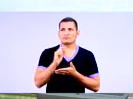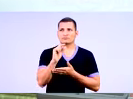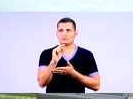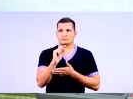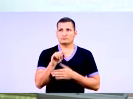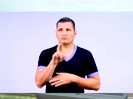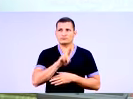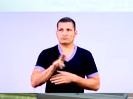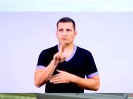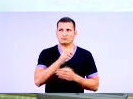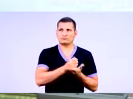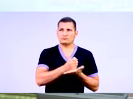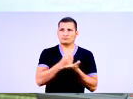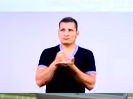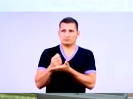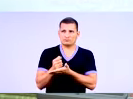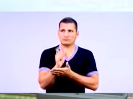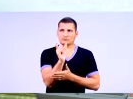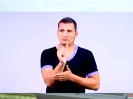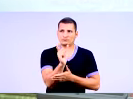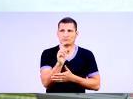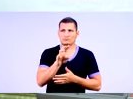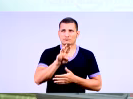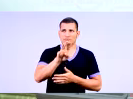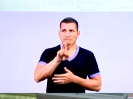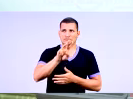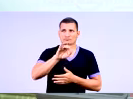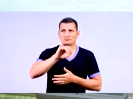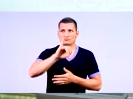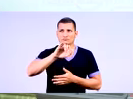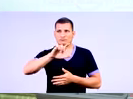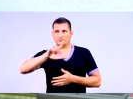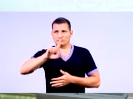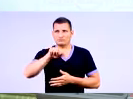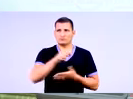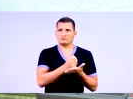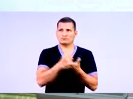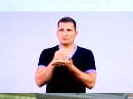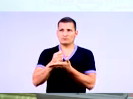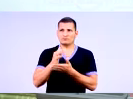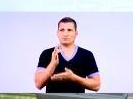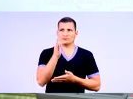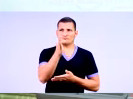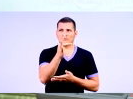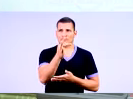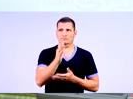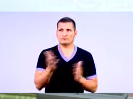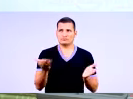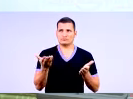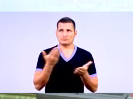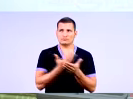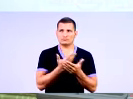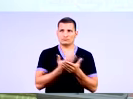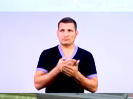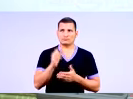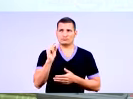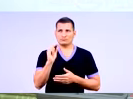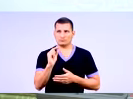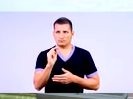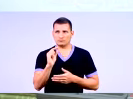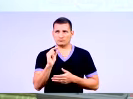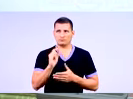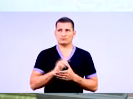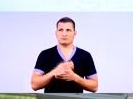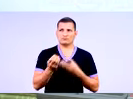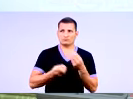uso do auxiliar will, que é o auxiliar do futuro. Agora, nós vamos estudar um pouquinho mais como